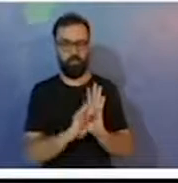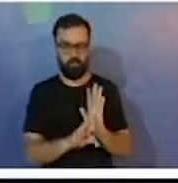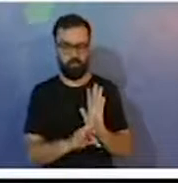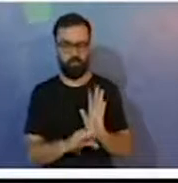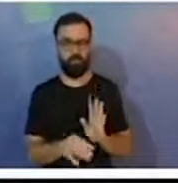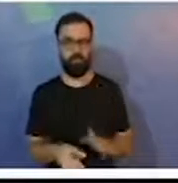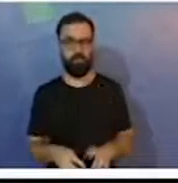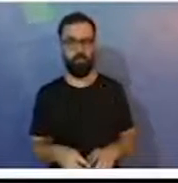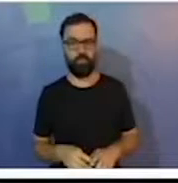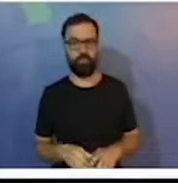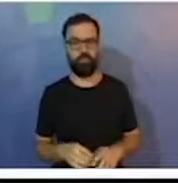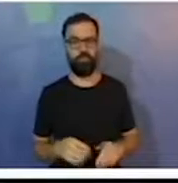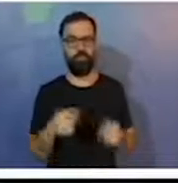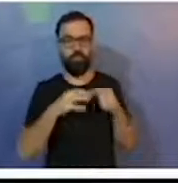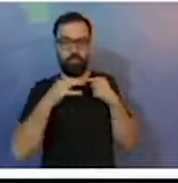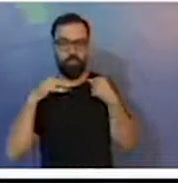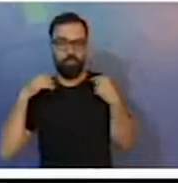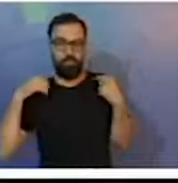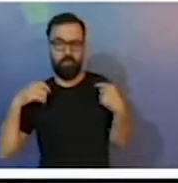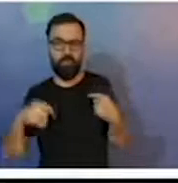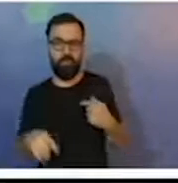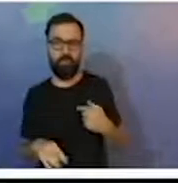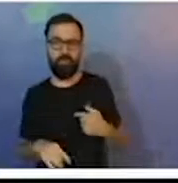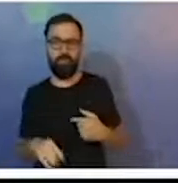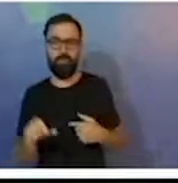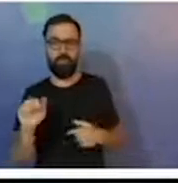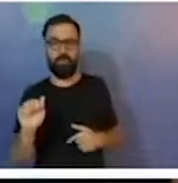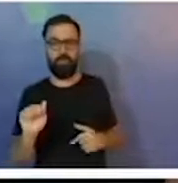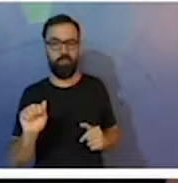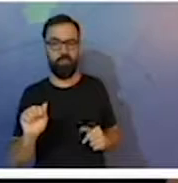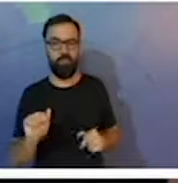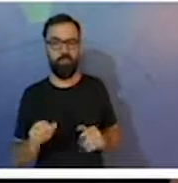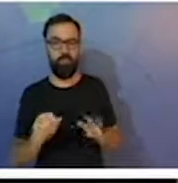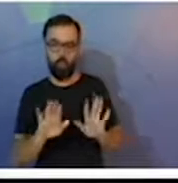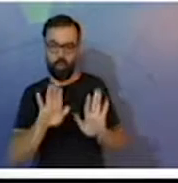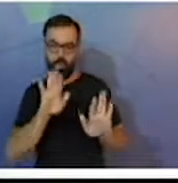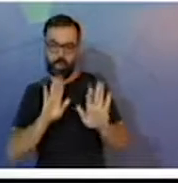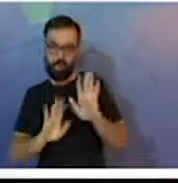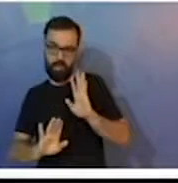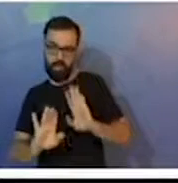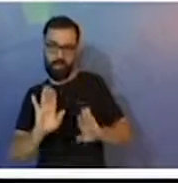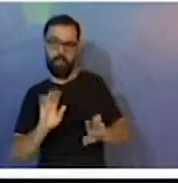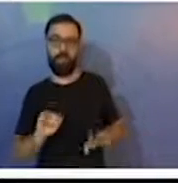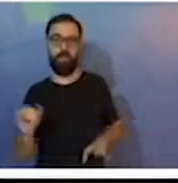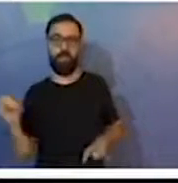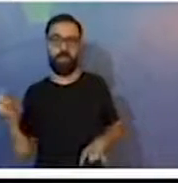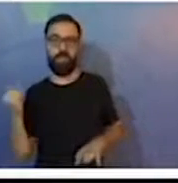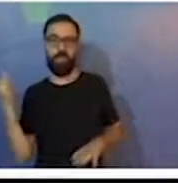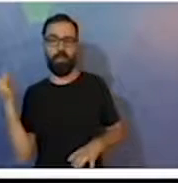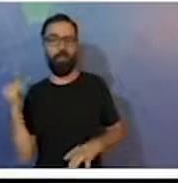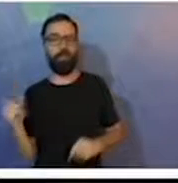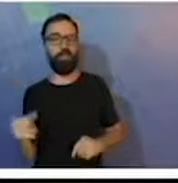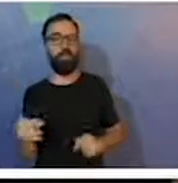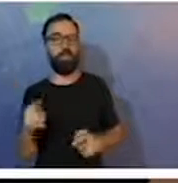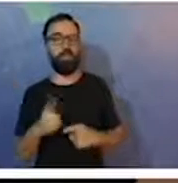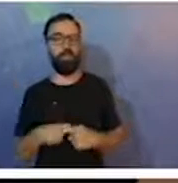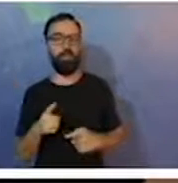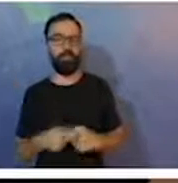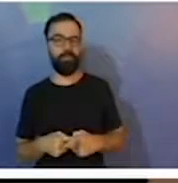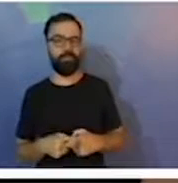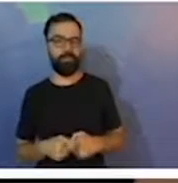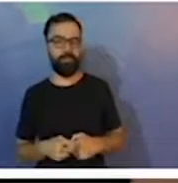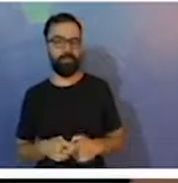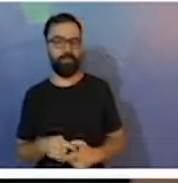responda as questões letra A Por que é preciso ter cuidado com a casta dos casca do ovo conforme se lê no primeiro